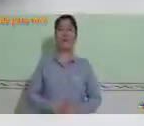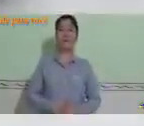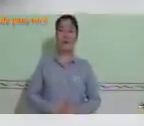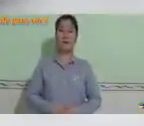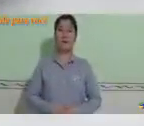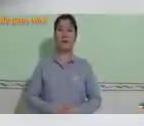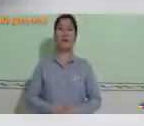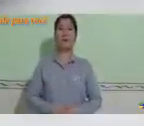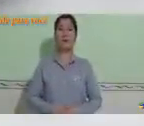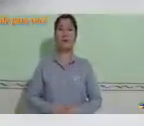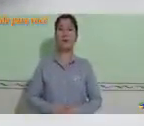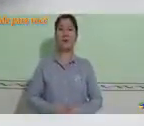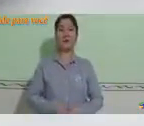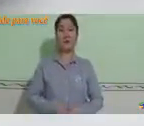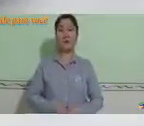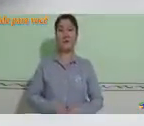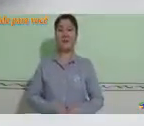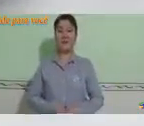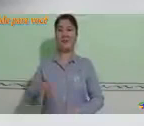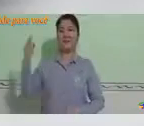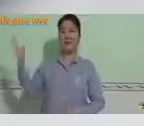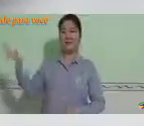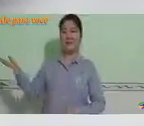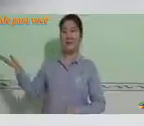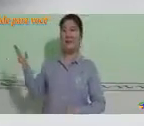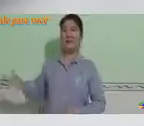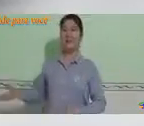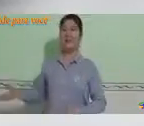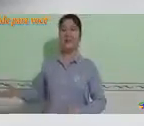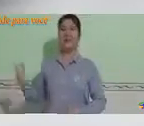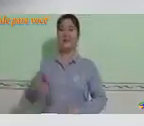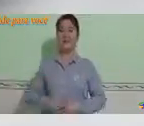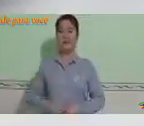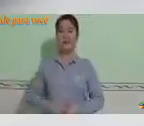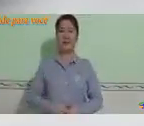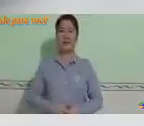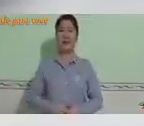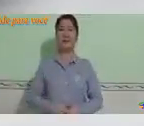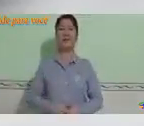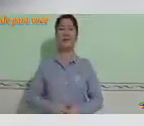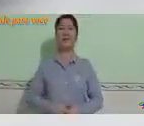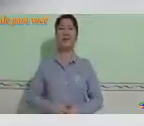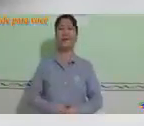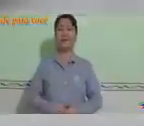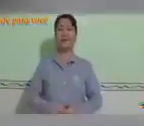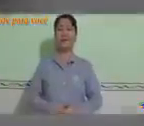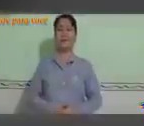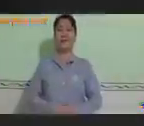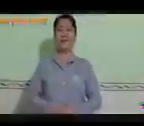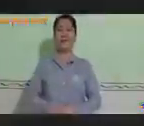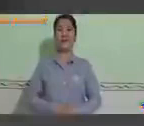A dor provocada por este tipo de tendinite costuma ser intensa e prejudica o desenvolvimento de atividades do dia a